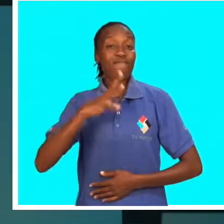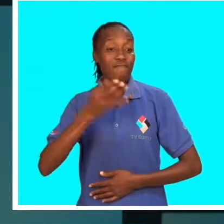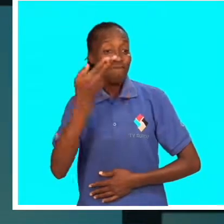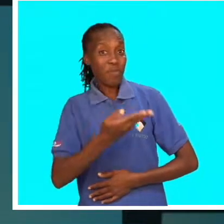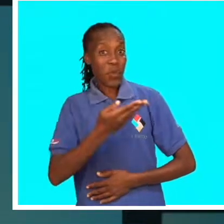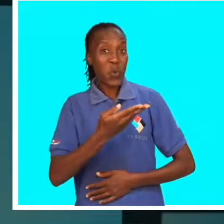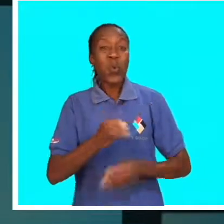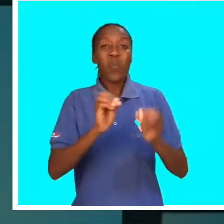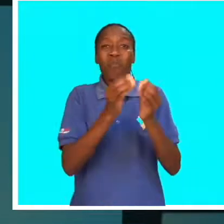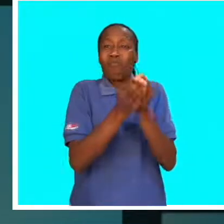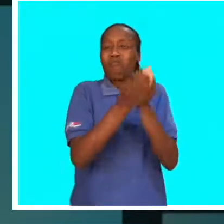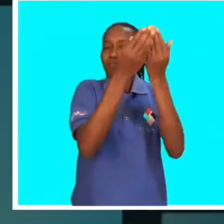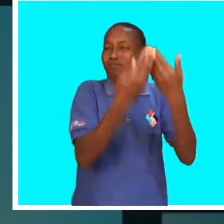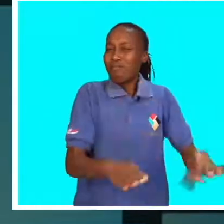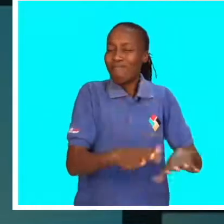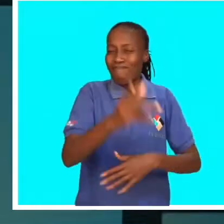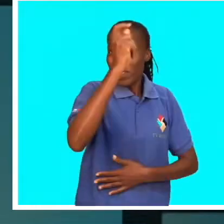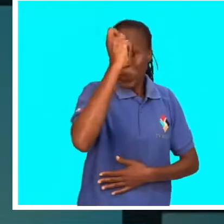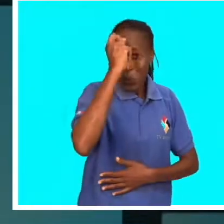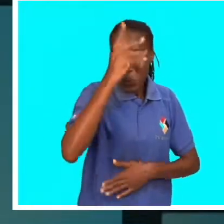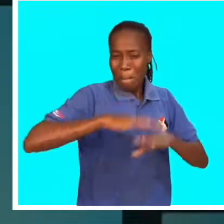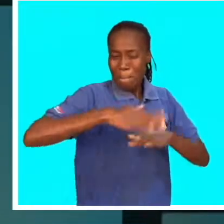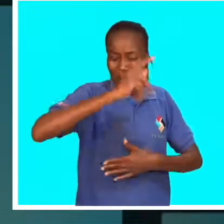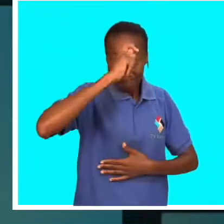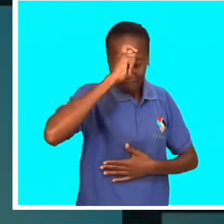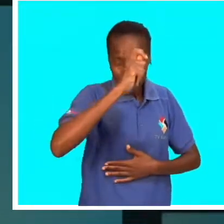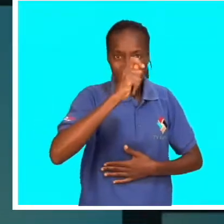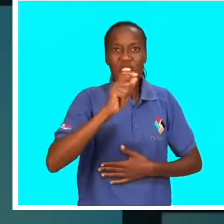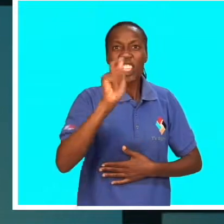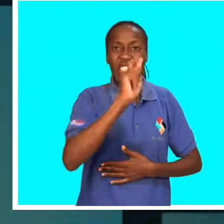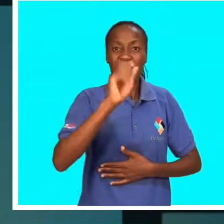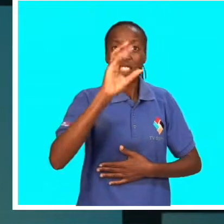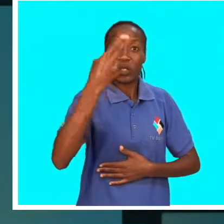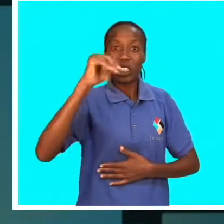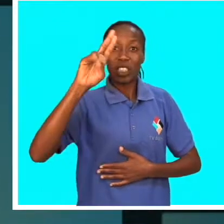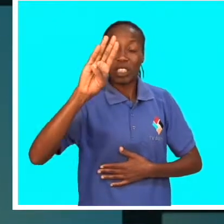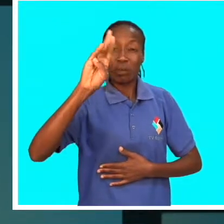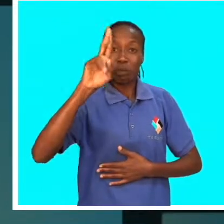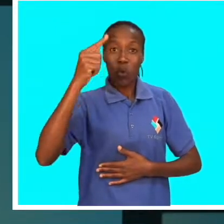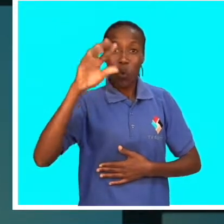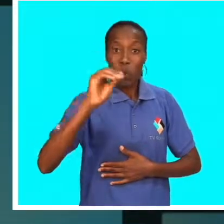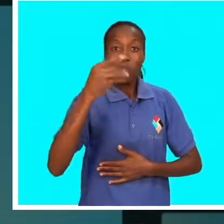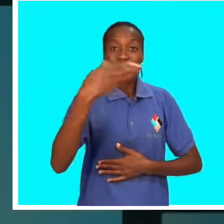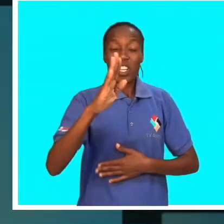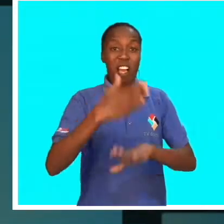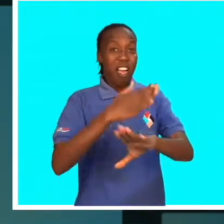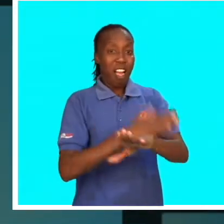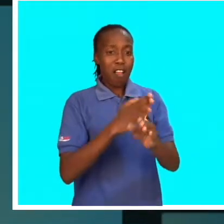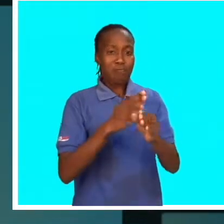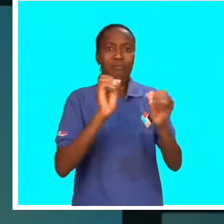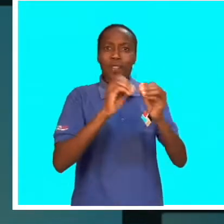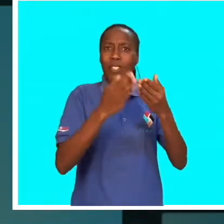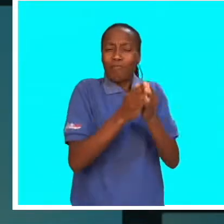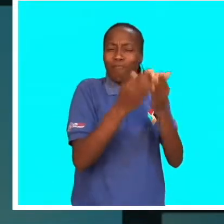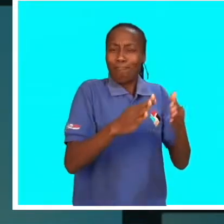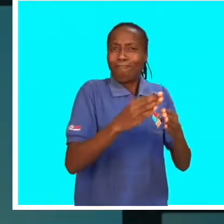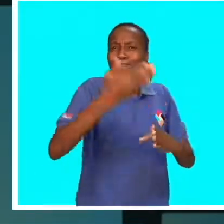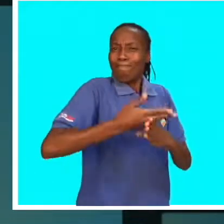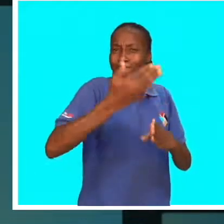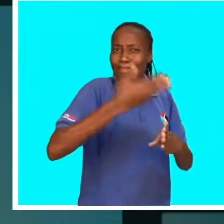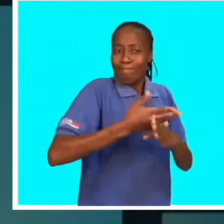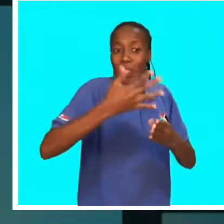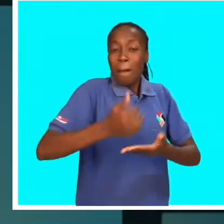a médica tradicional mais reputada no Chibuto, em Gaza. Estudou curandeirismo para ajudar